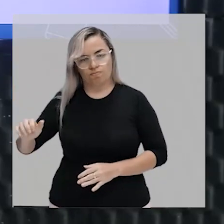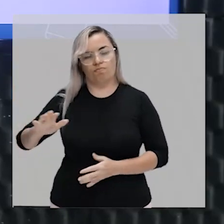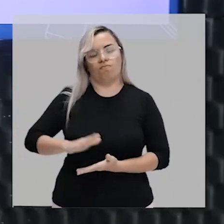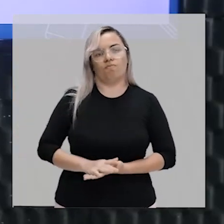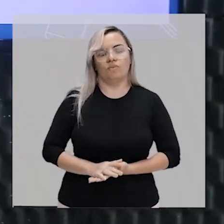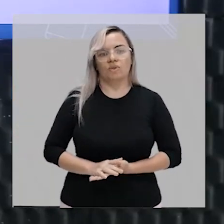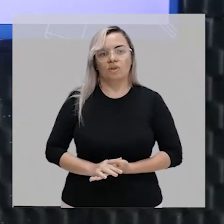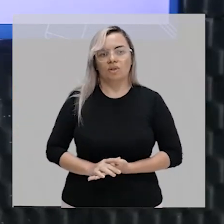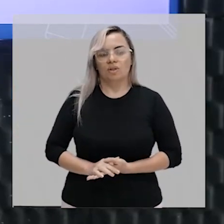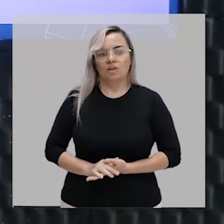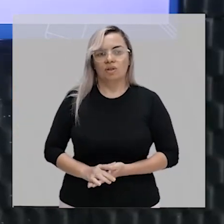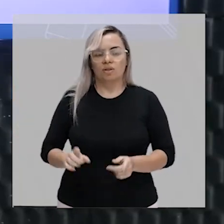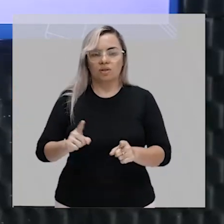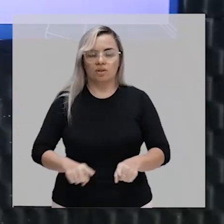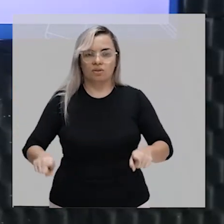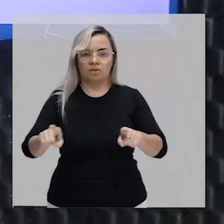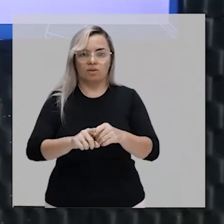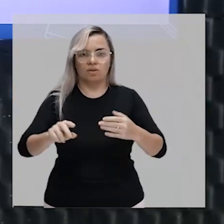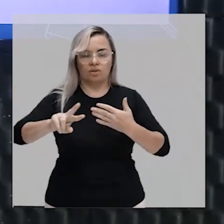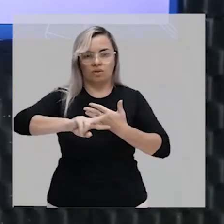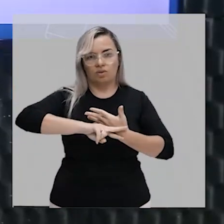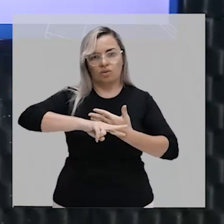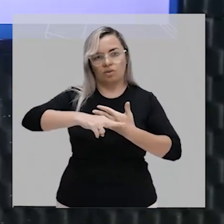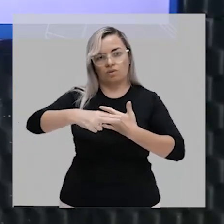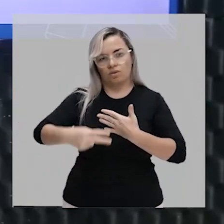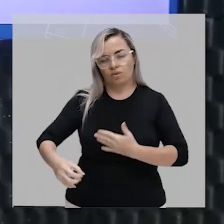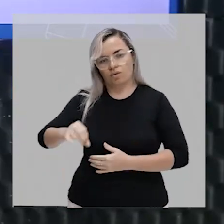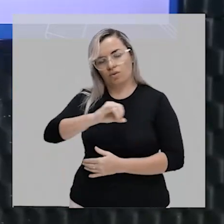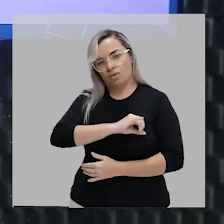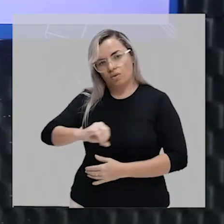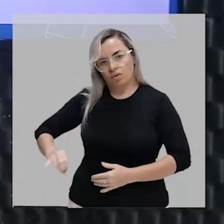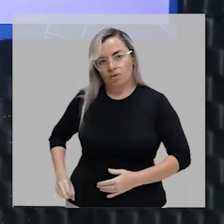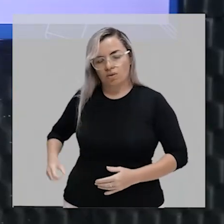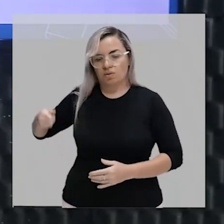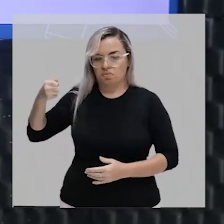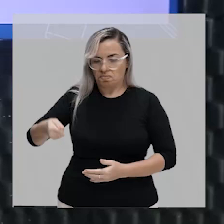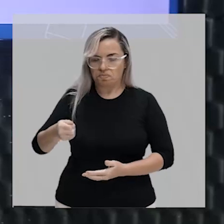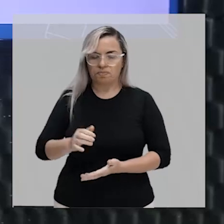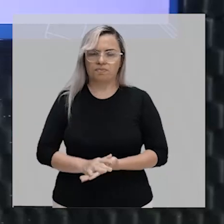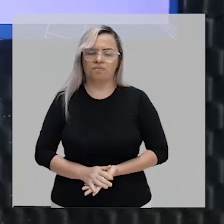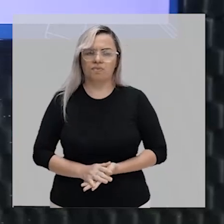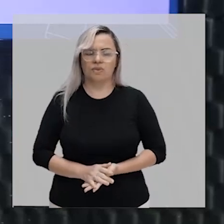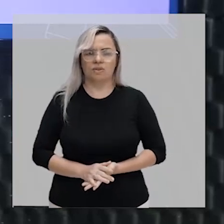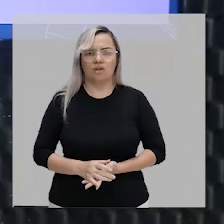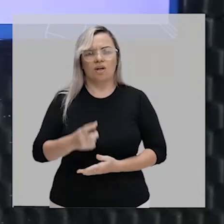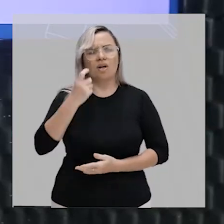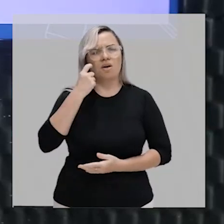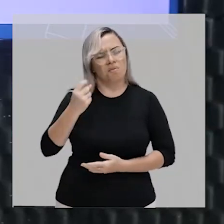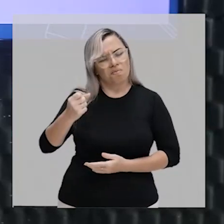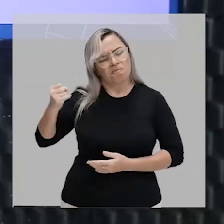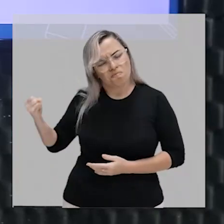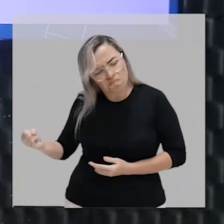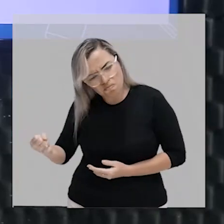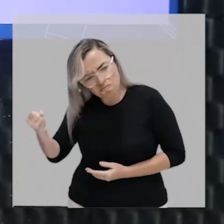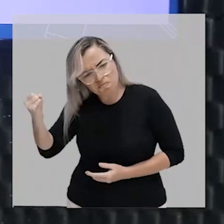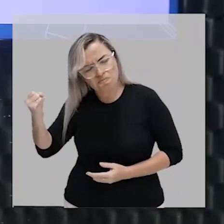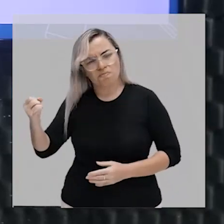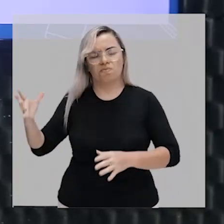os resultados desse imperialismo. Então seria muito interessante que você pudesse